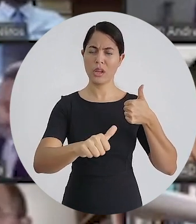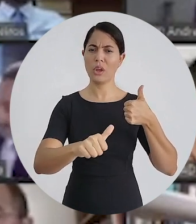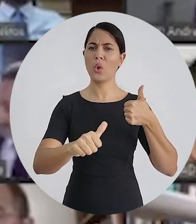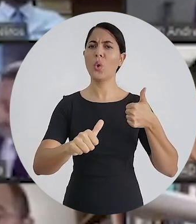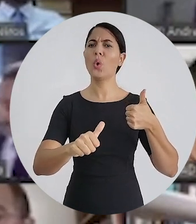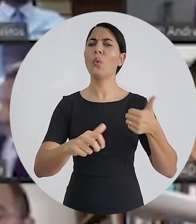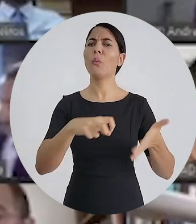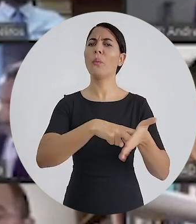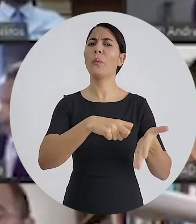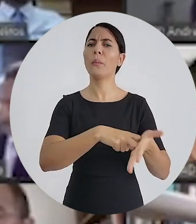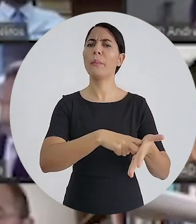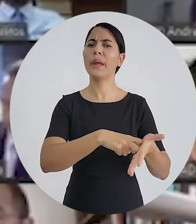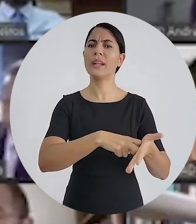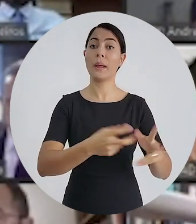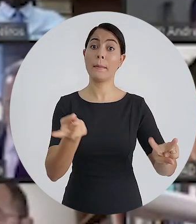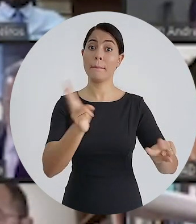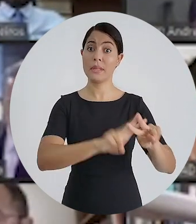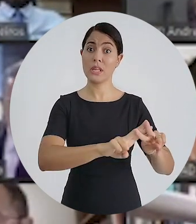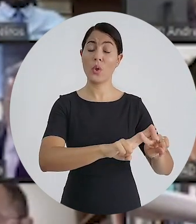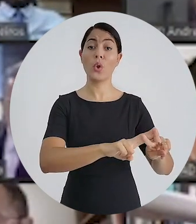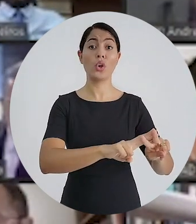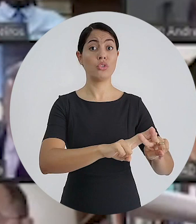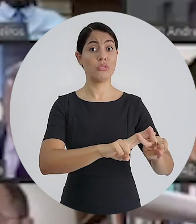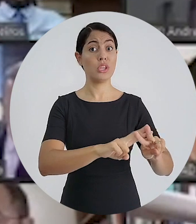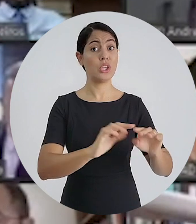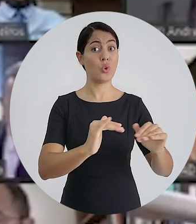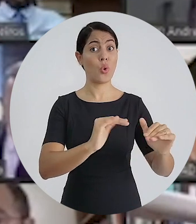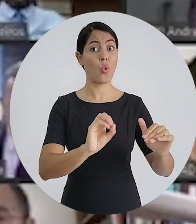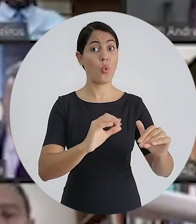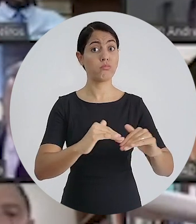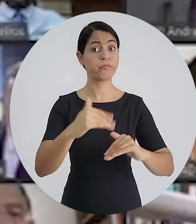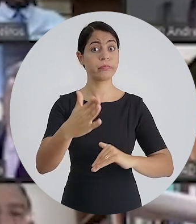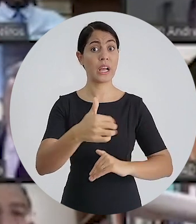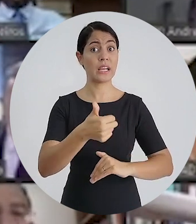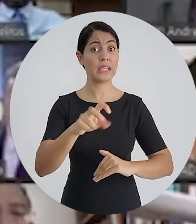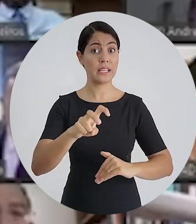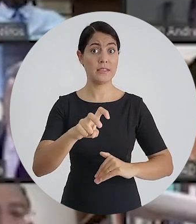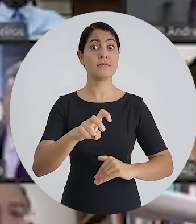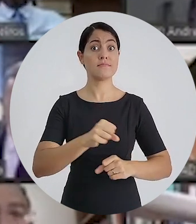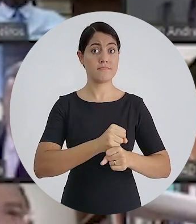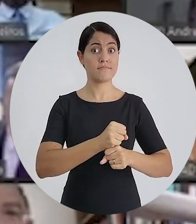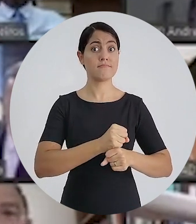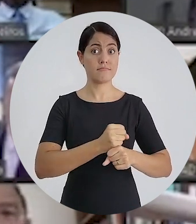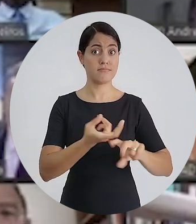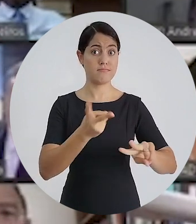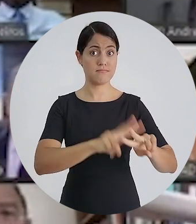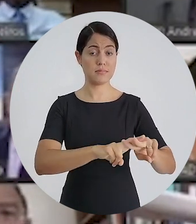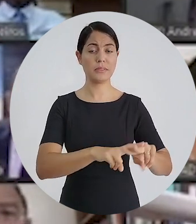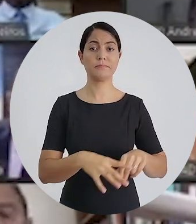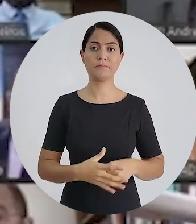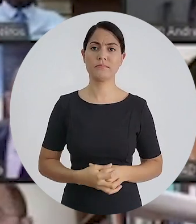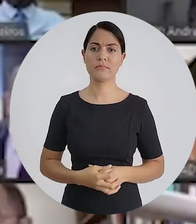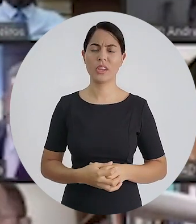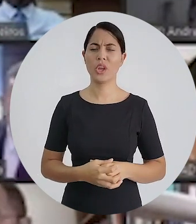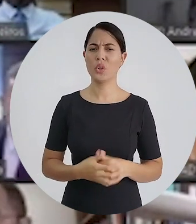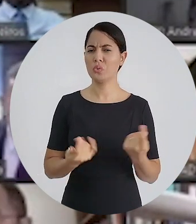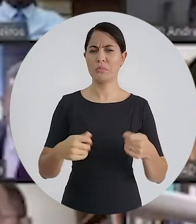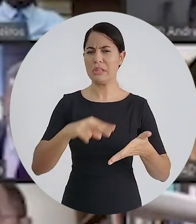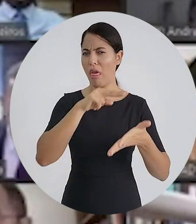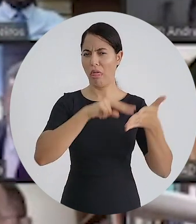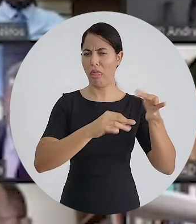aqui, reproduzo o texto do artigo 492 no meu voto, que eu vou me furtar de lê-lo em sua